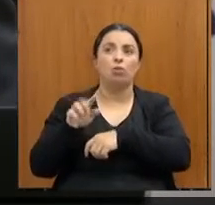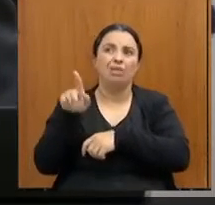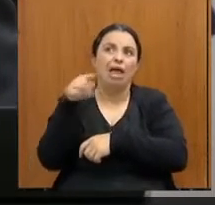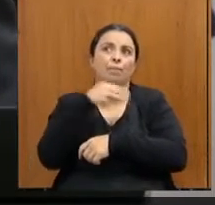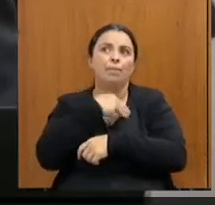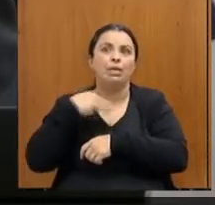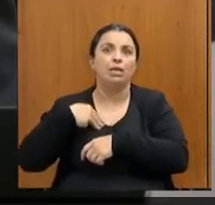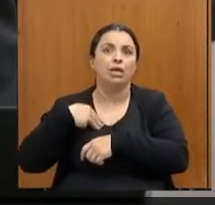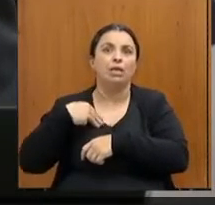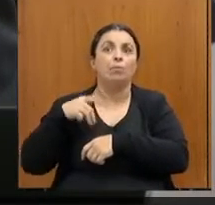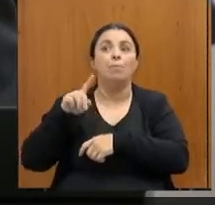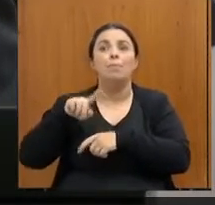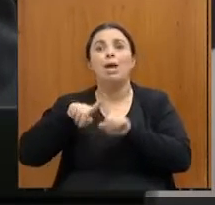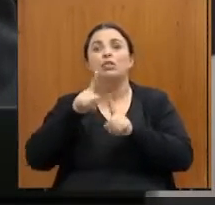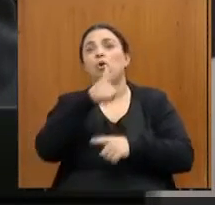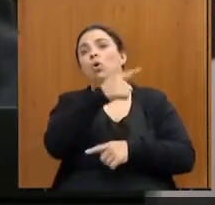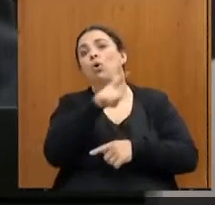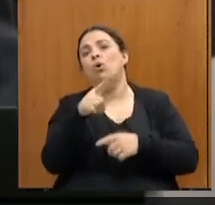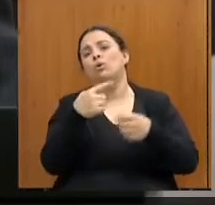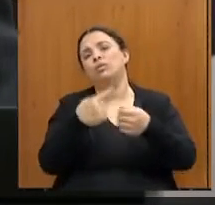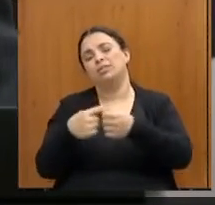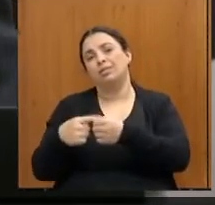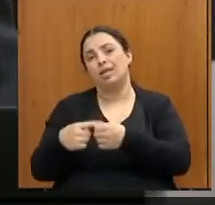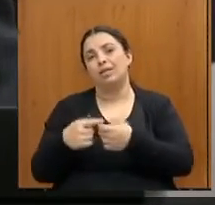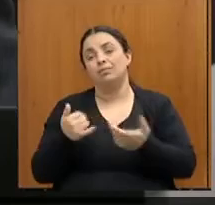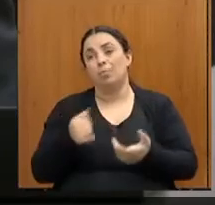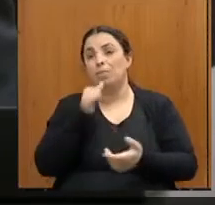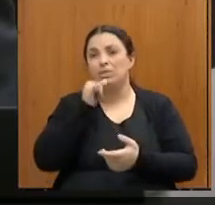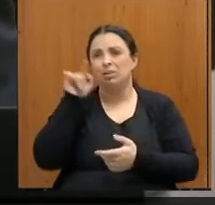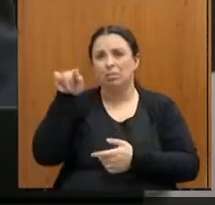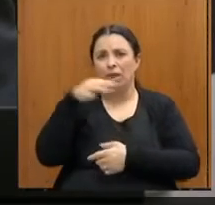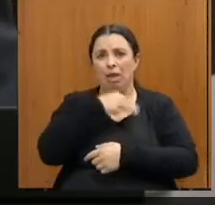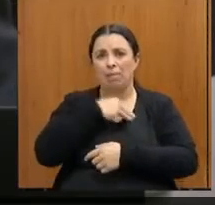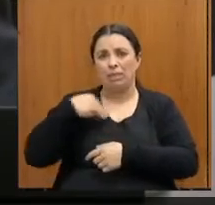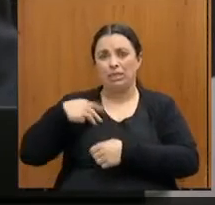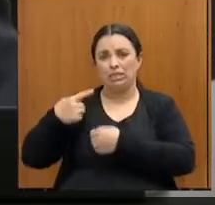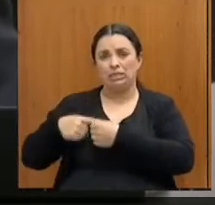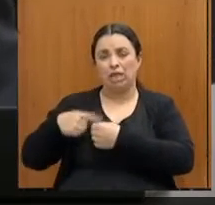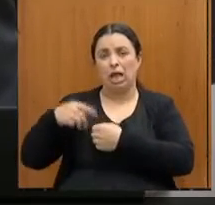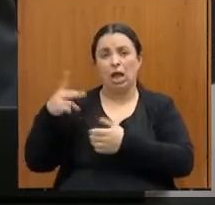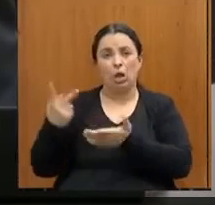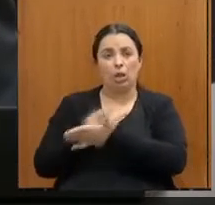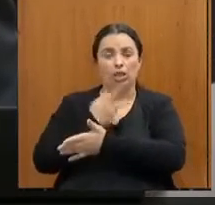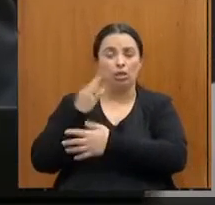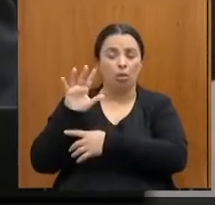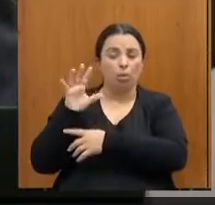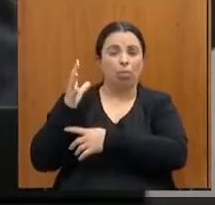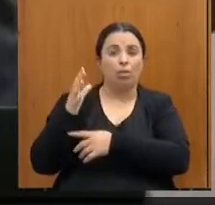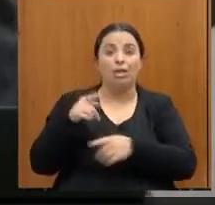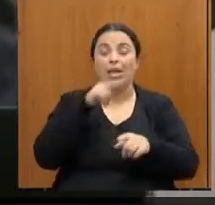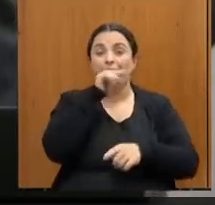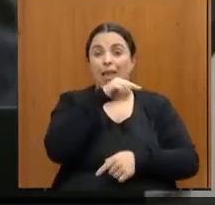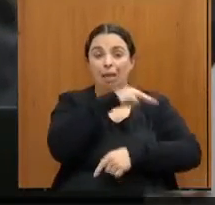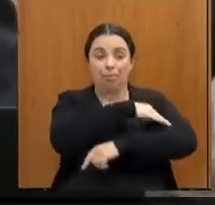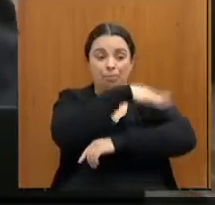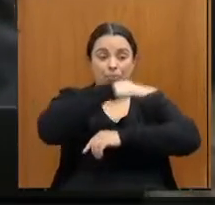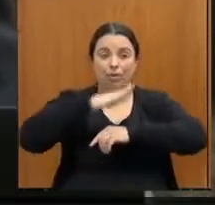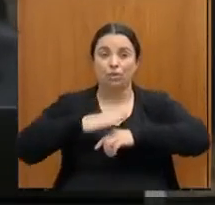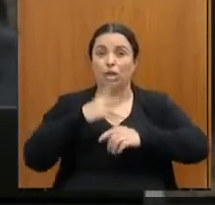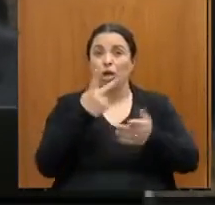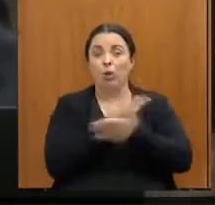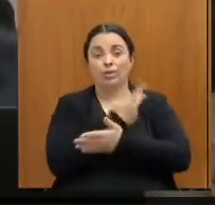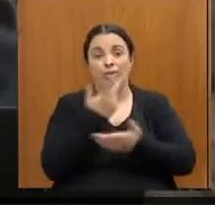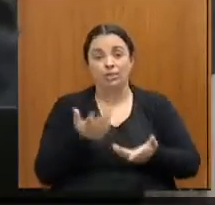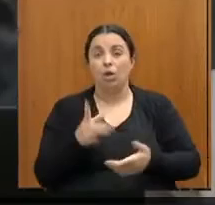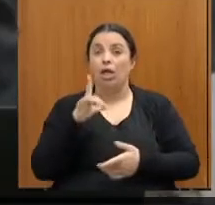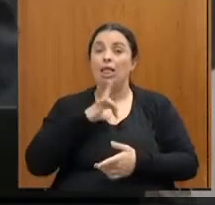dependência enorme Quando ocorreu a tragédia em Mariana e quando ocorreu a tragédia em Brumadinho eu escutei o mesmo discurso da